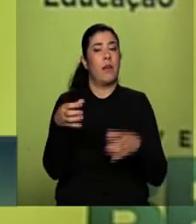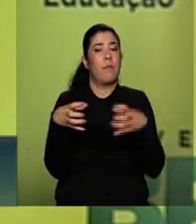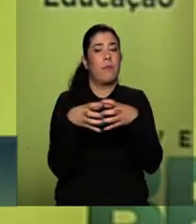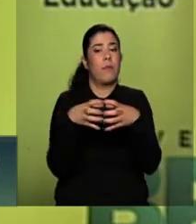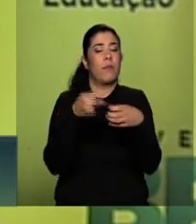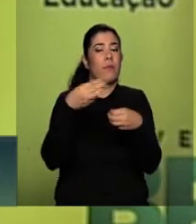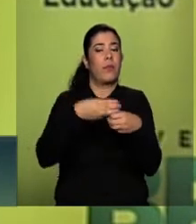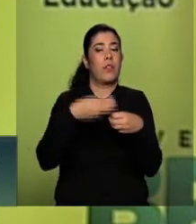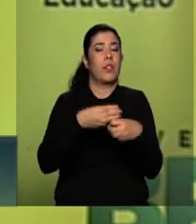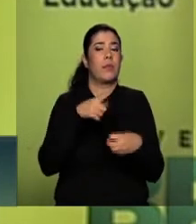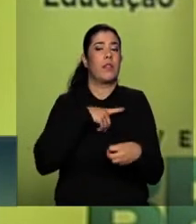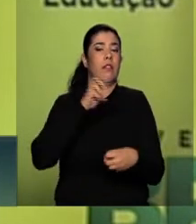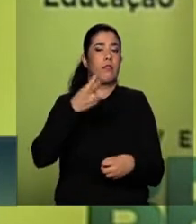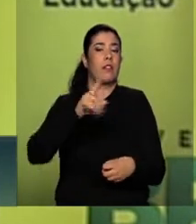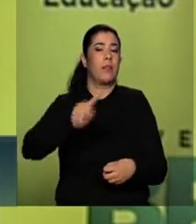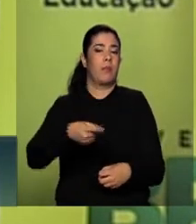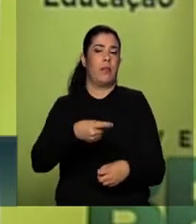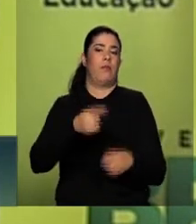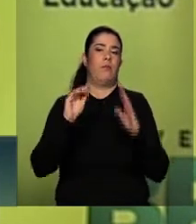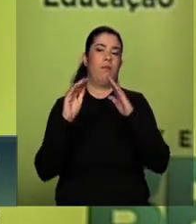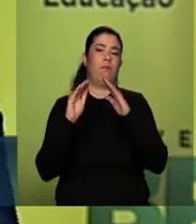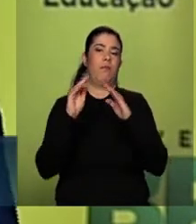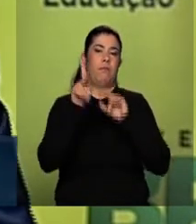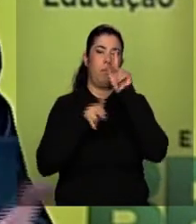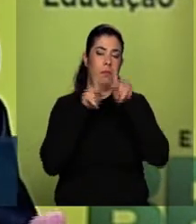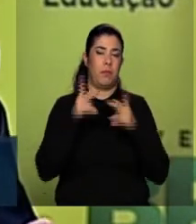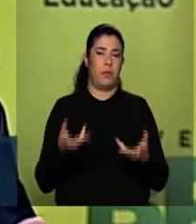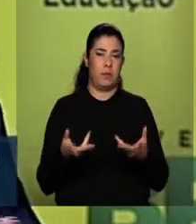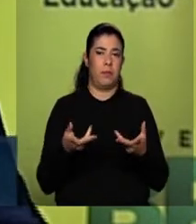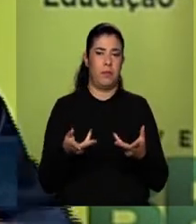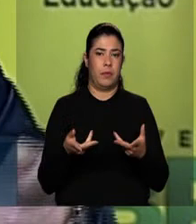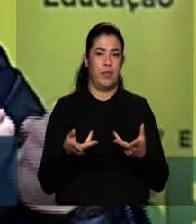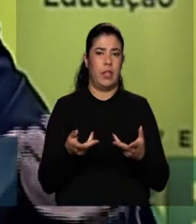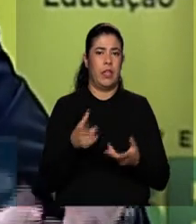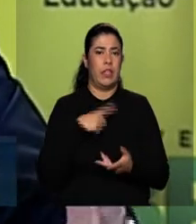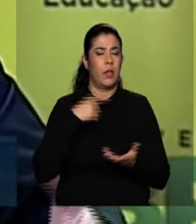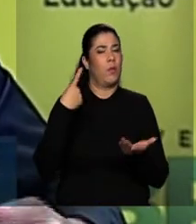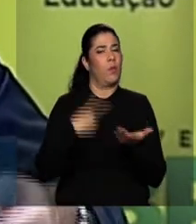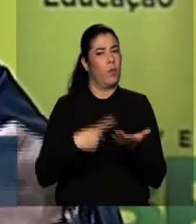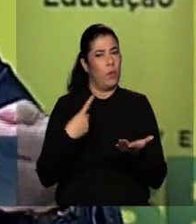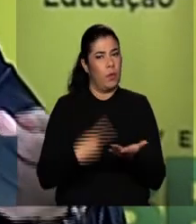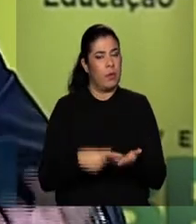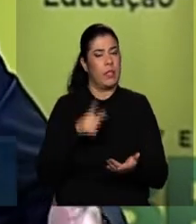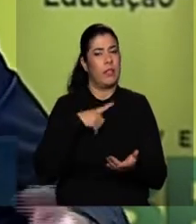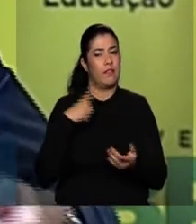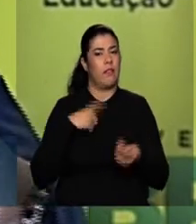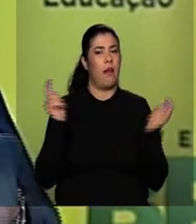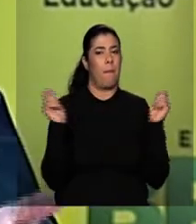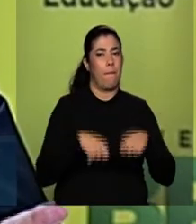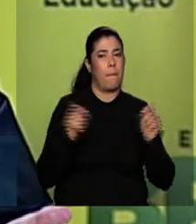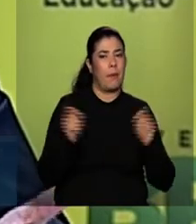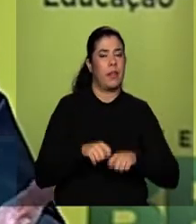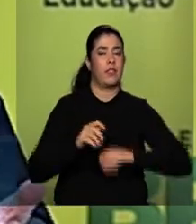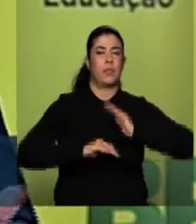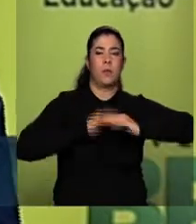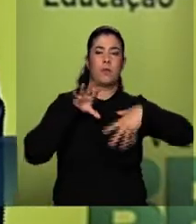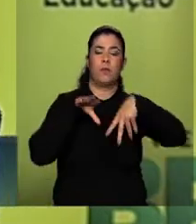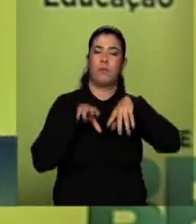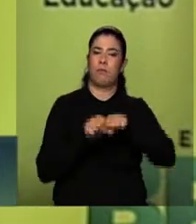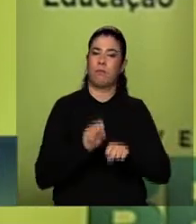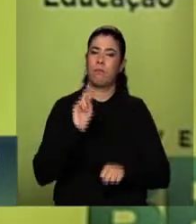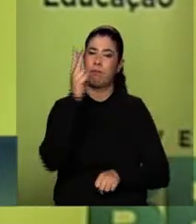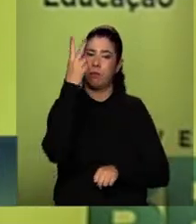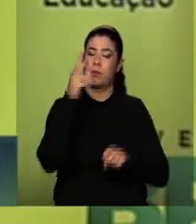habitantes. Mas faz parte do compromisso de formação profissional, habilidades, competências, valores, tá certo?